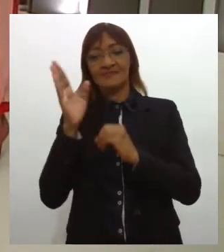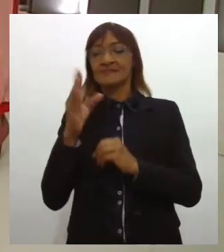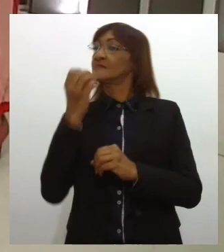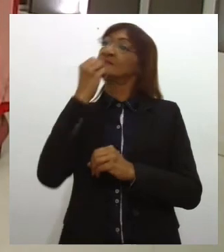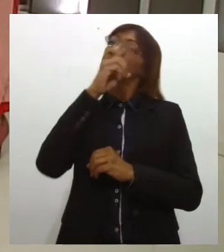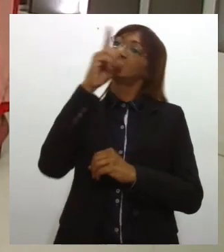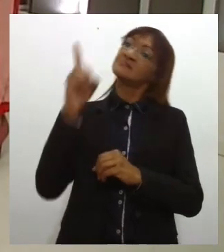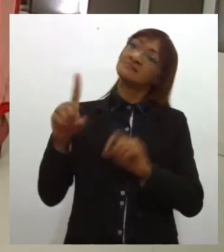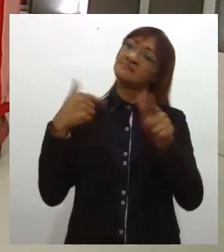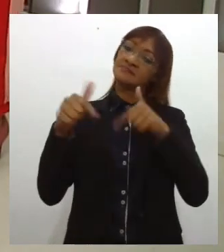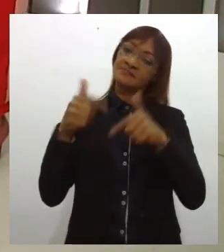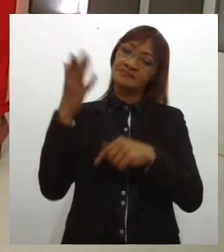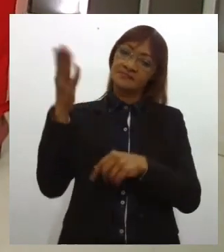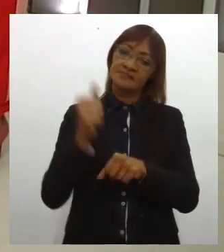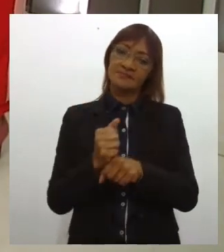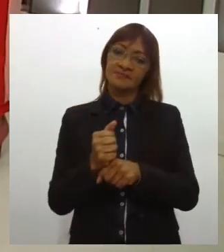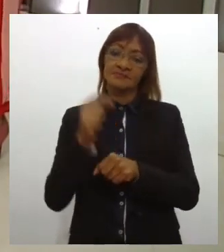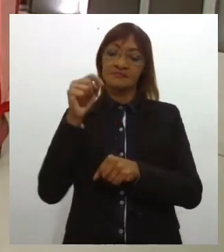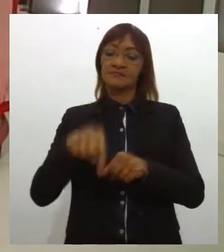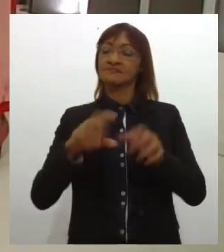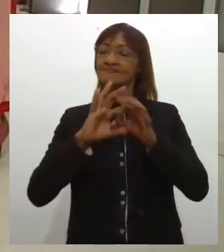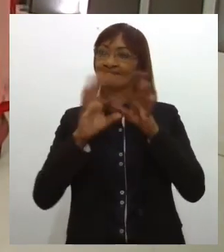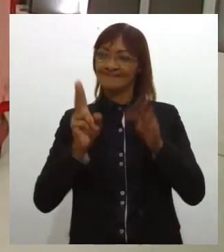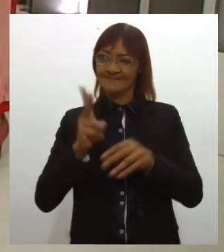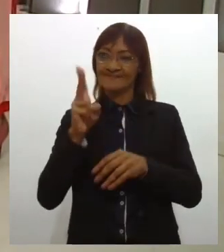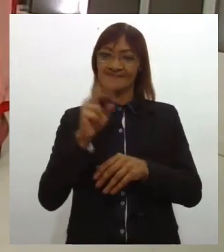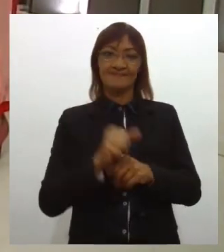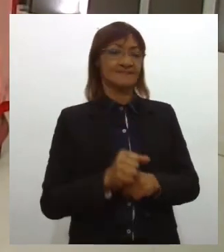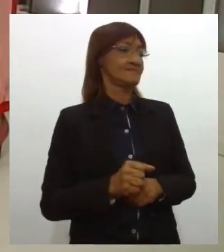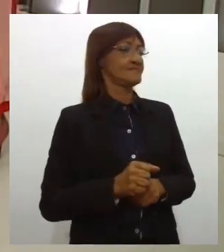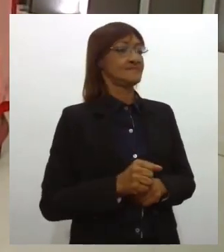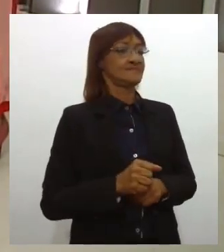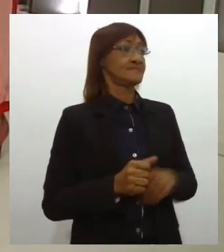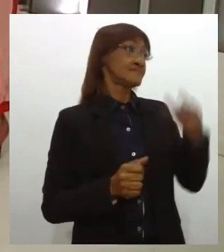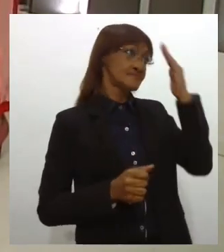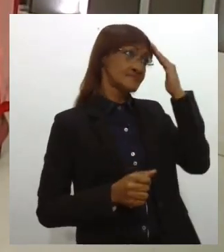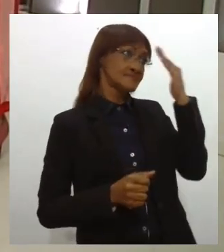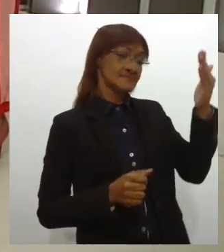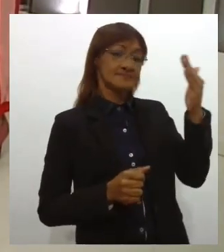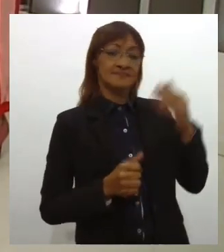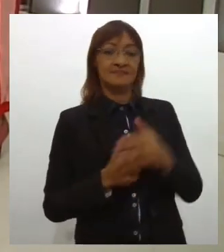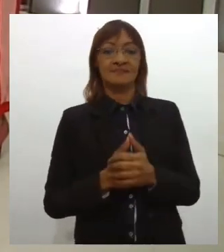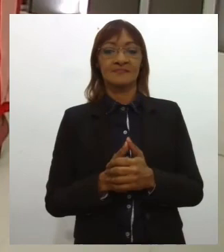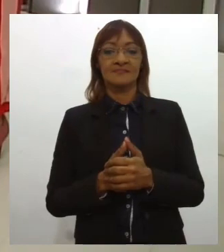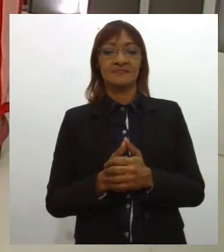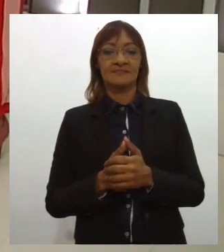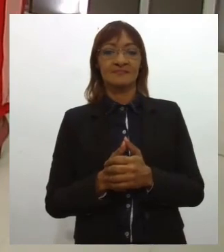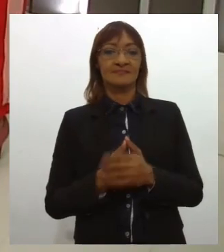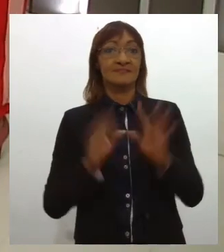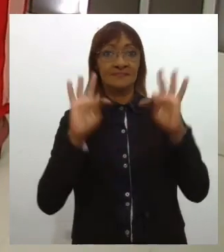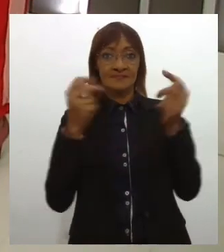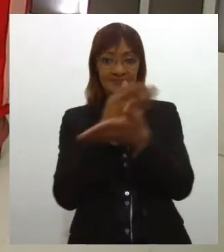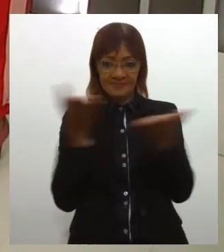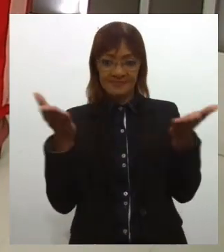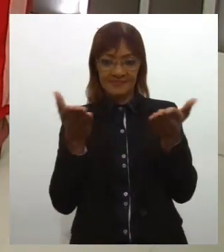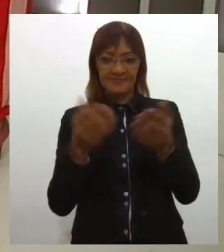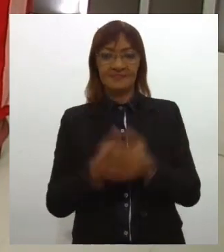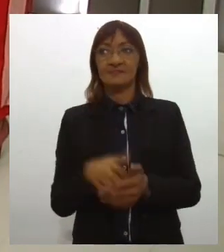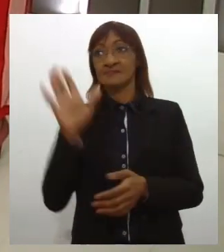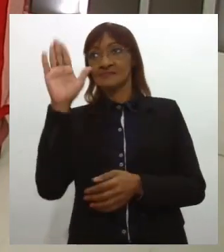dia de trabalho, né? E as portas estão sempre abertas. Eu que agradeço, Larissa. Muito obrigado a todos aí. Tchau, tchau.